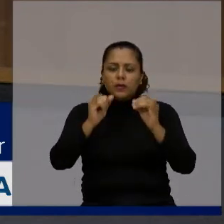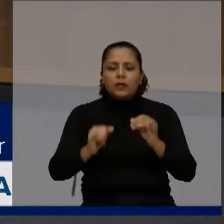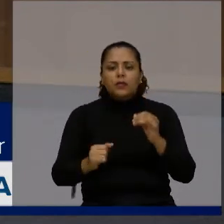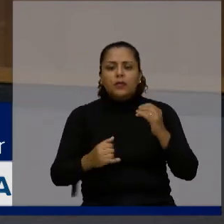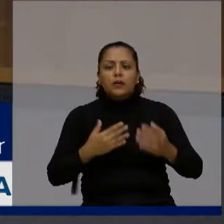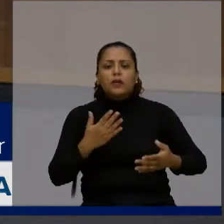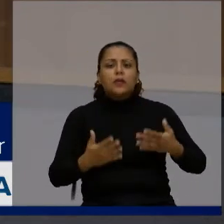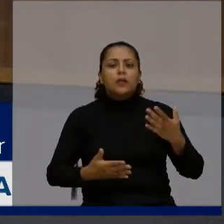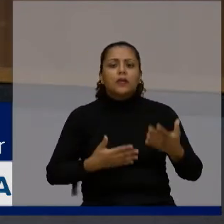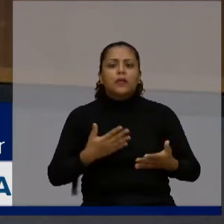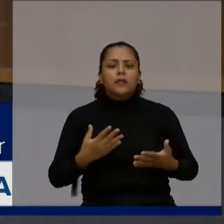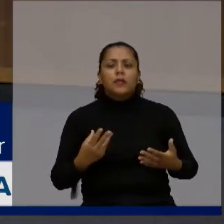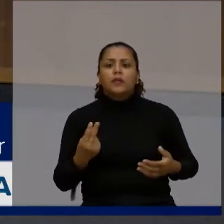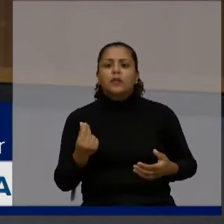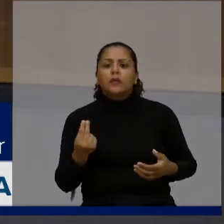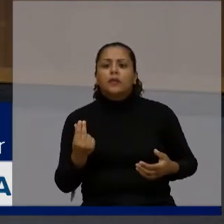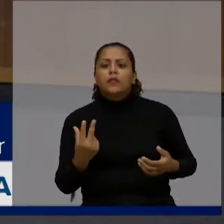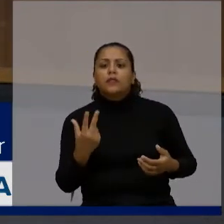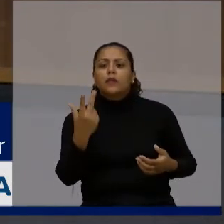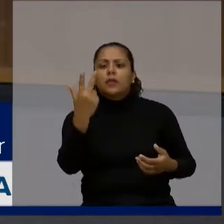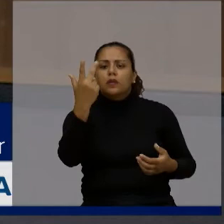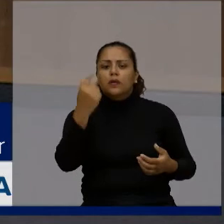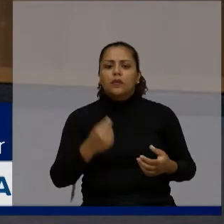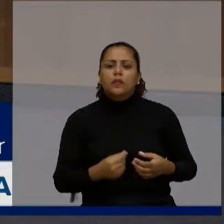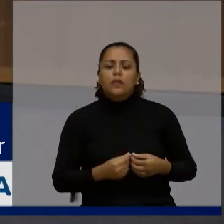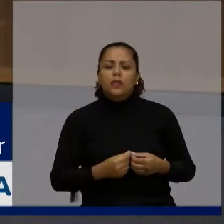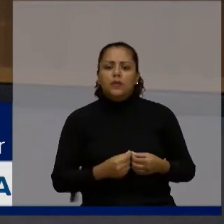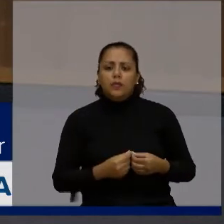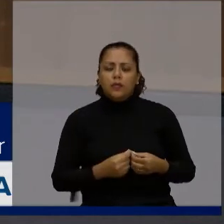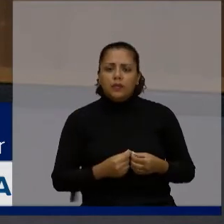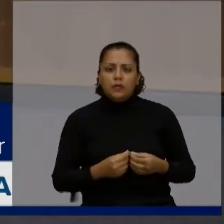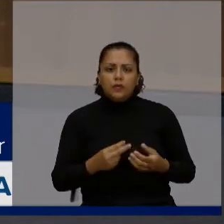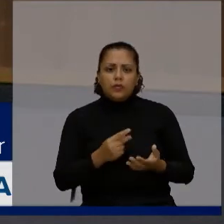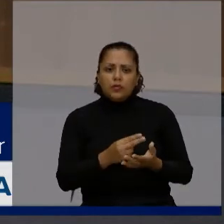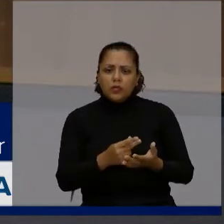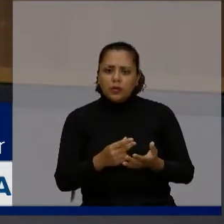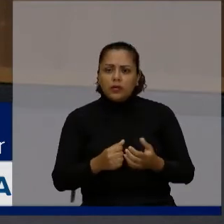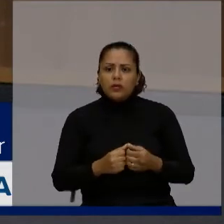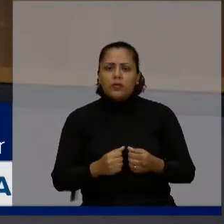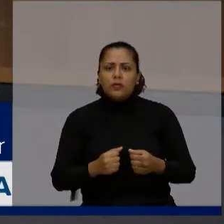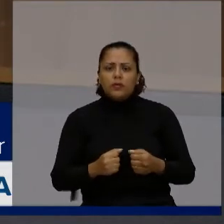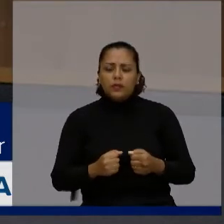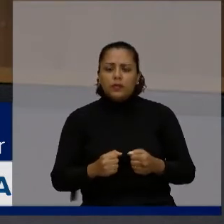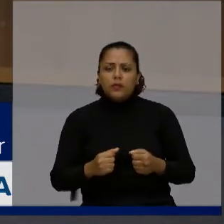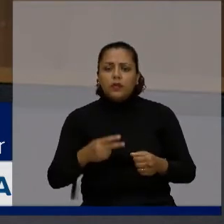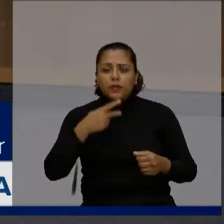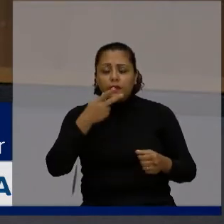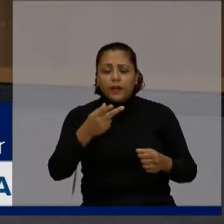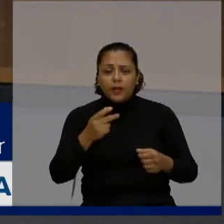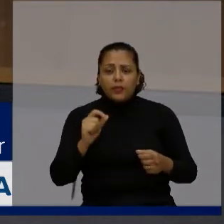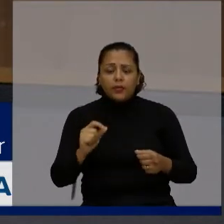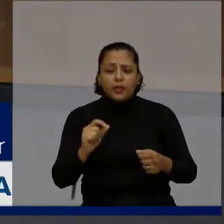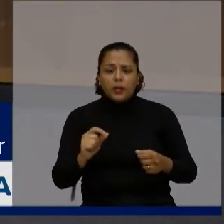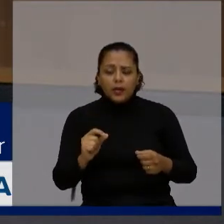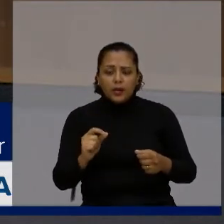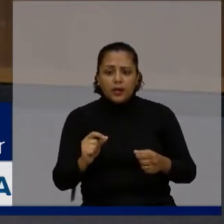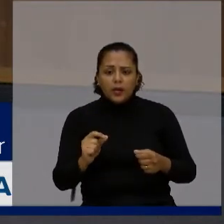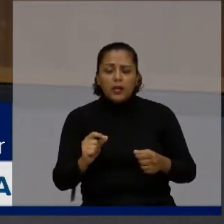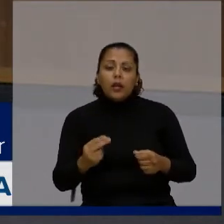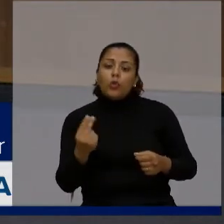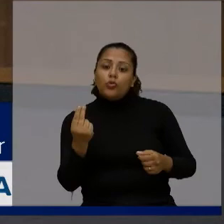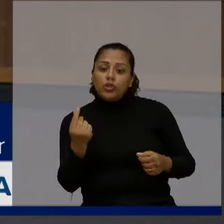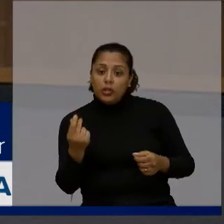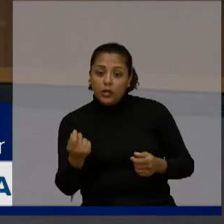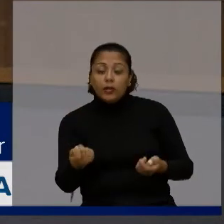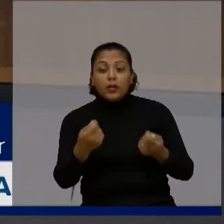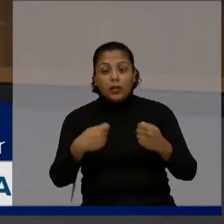aos valores existentes nas contas de arrecadação do sistema de transporte coletivo. Todos os dias